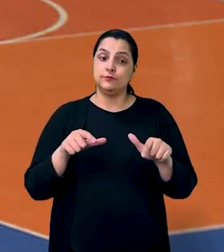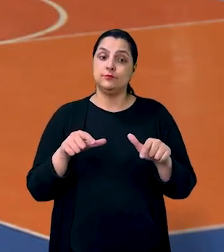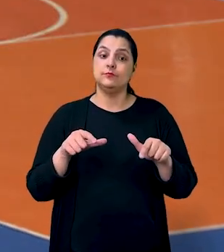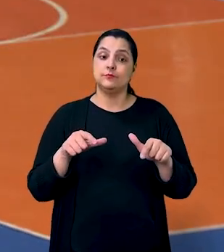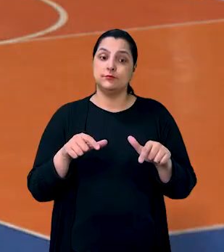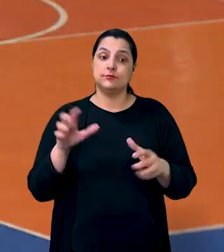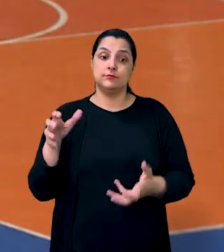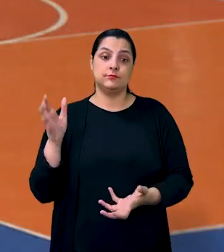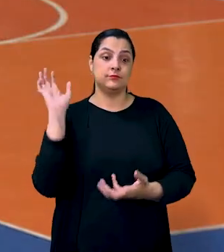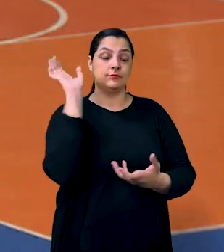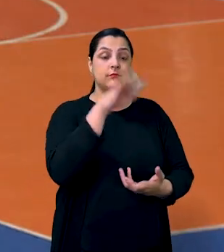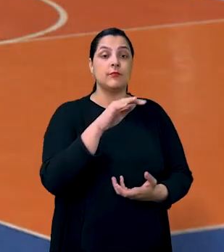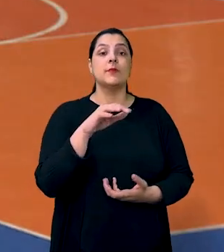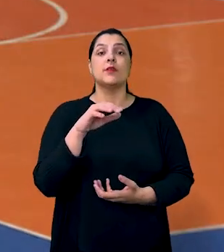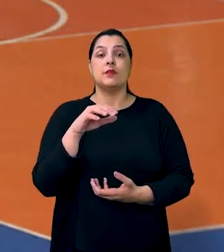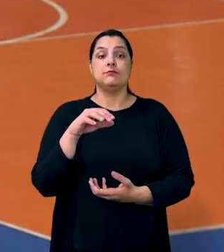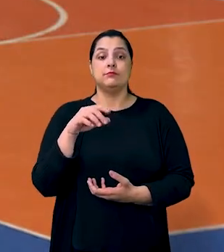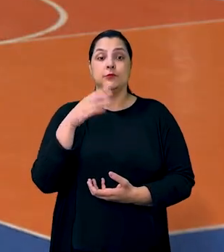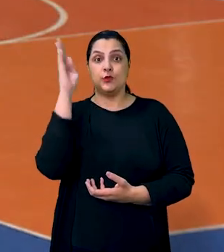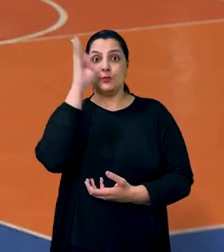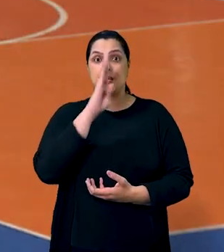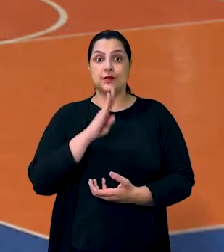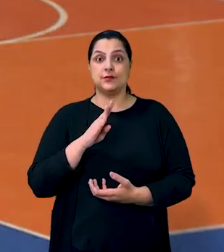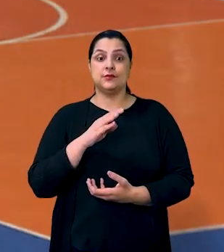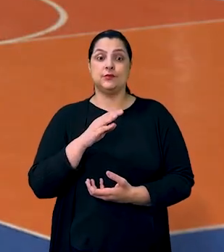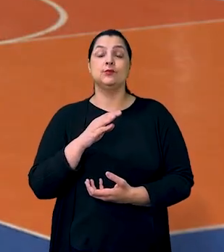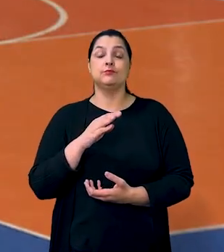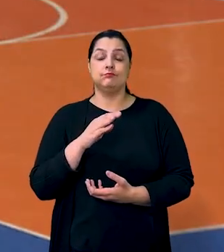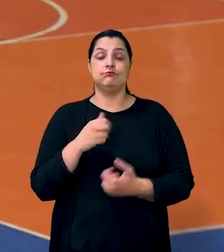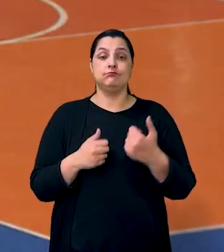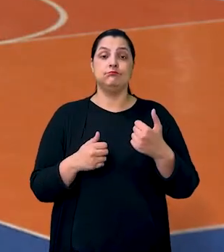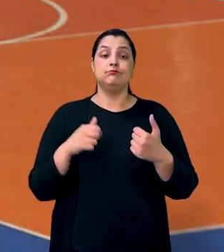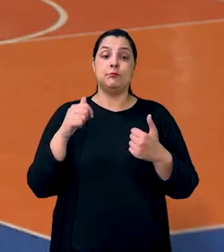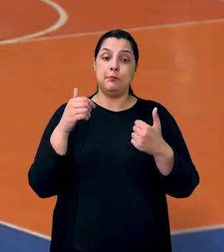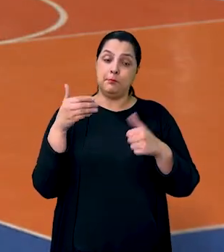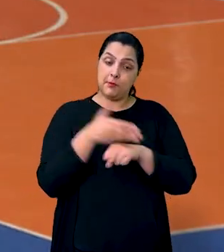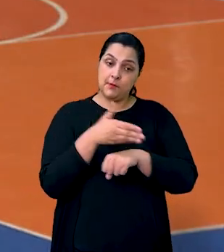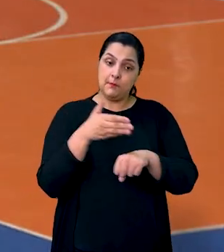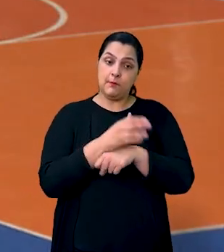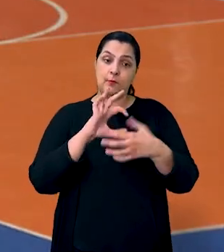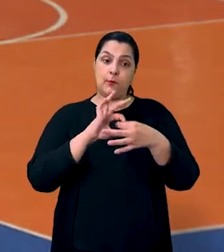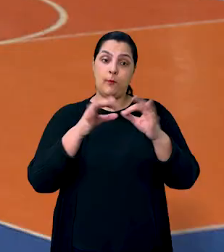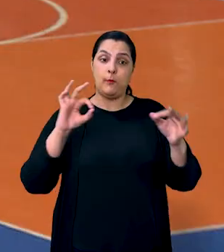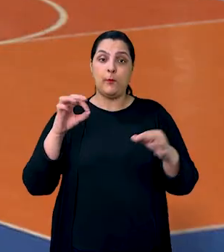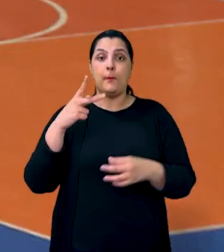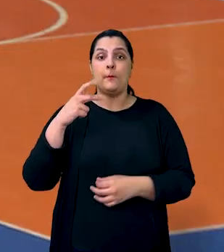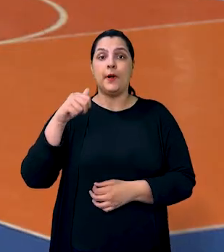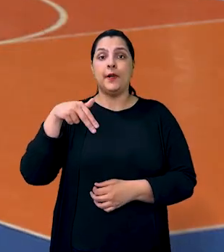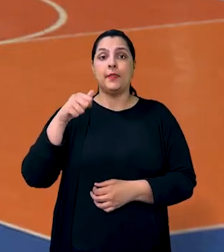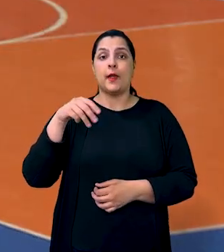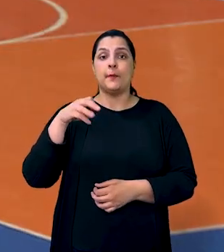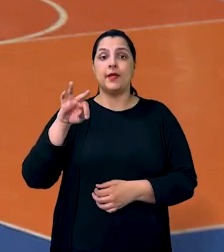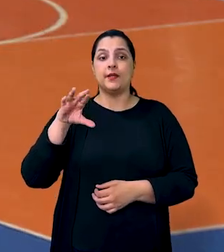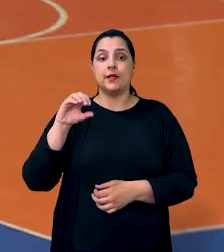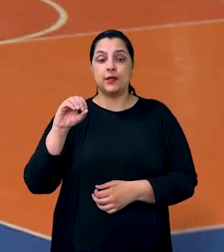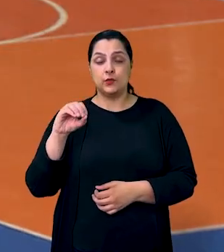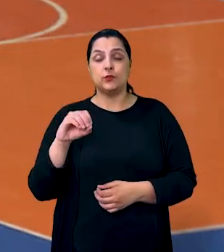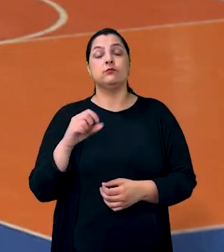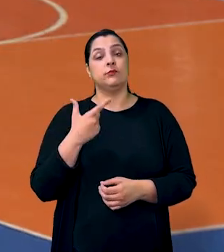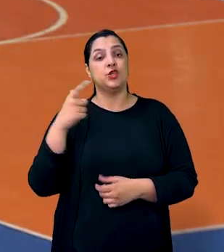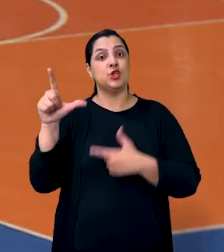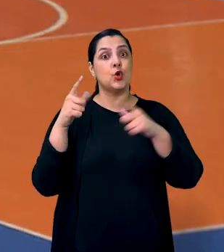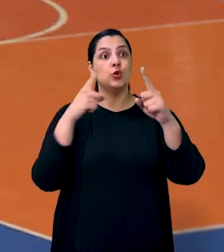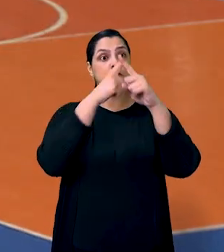serviços à seleção feminina de handebol do Brasil e participado das Olimpíadas, dos Jogos Pan-Americanos e